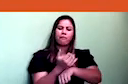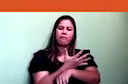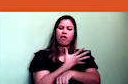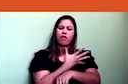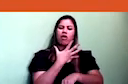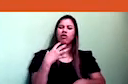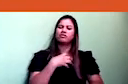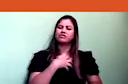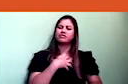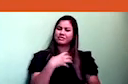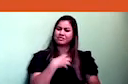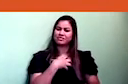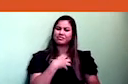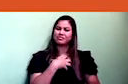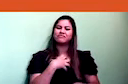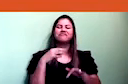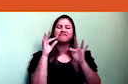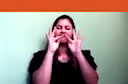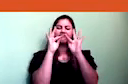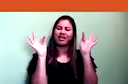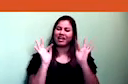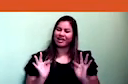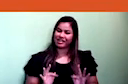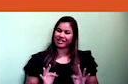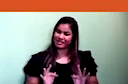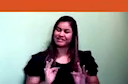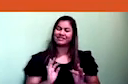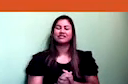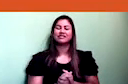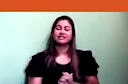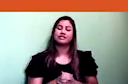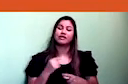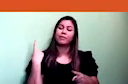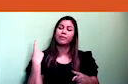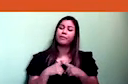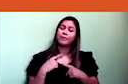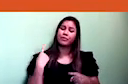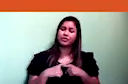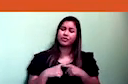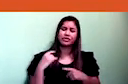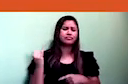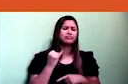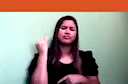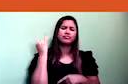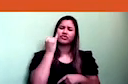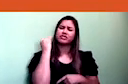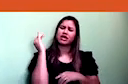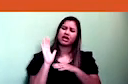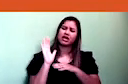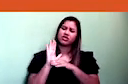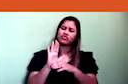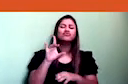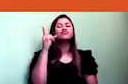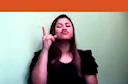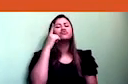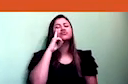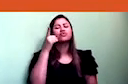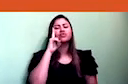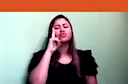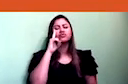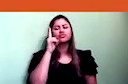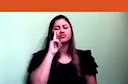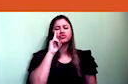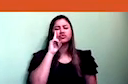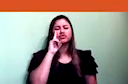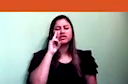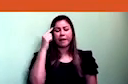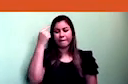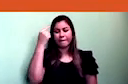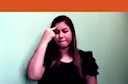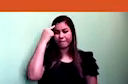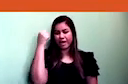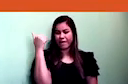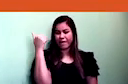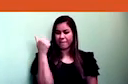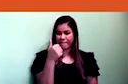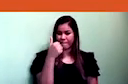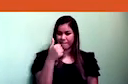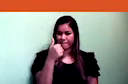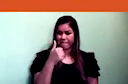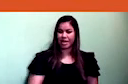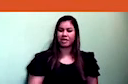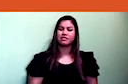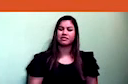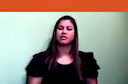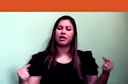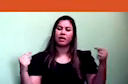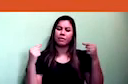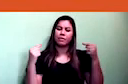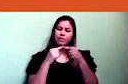estou muito feliz, porque ela é de suma importância para o nosso dia a dia e nosso bem-estar mental. Haja visto esse momento